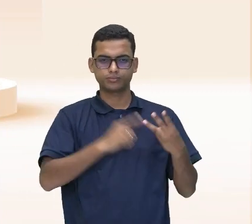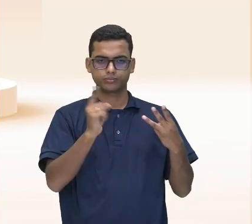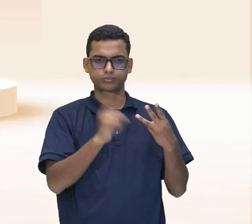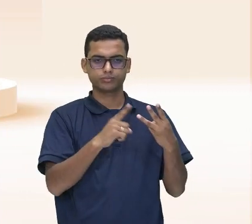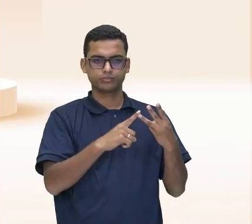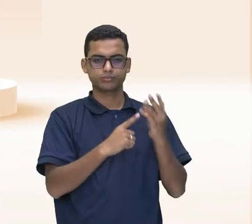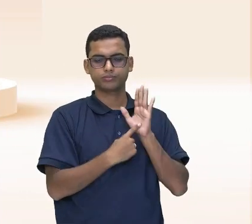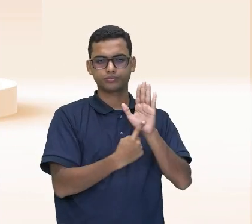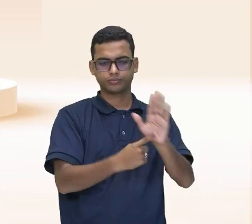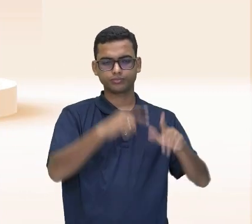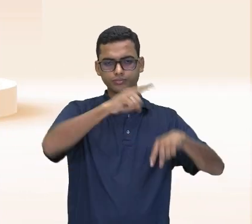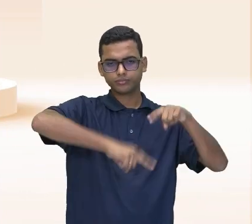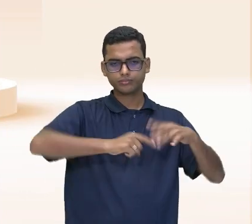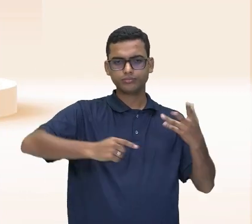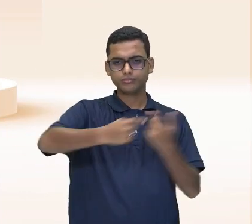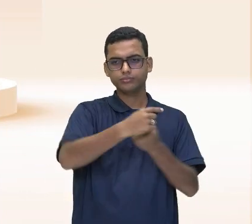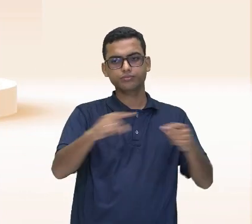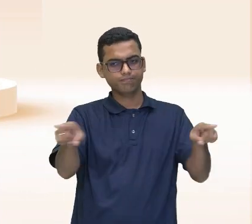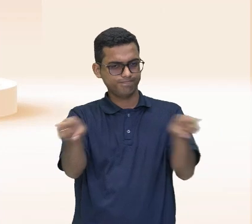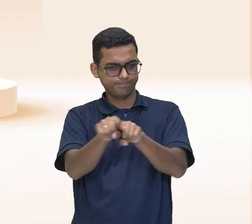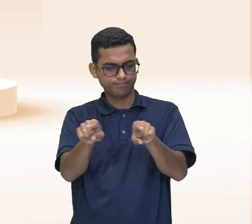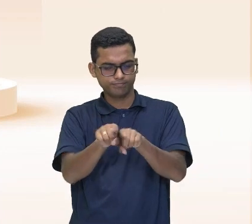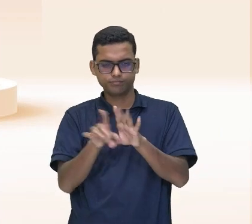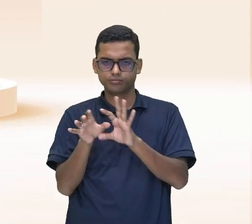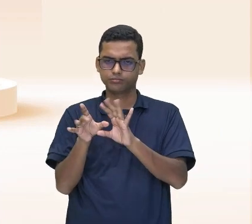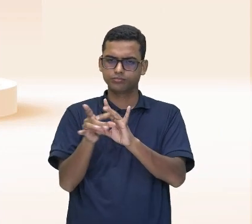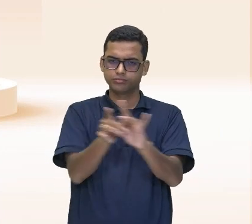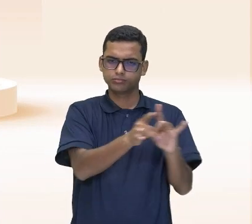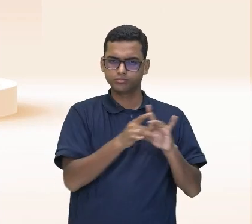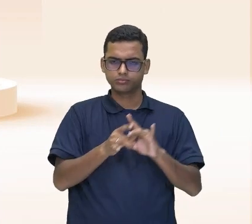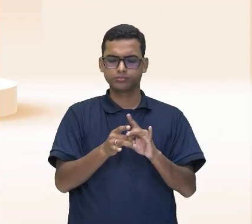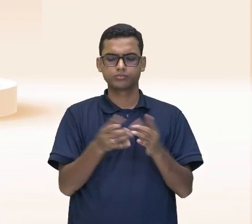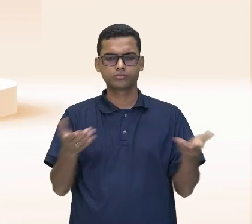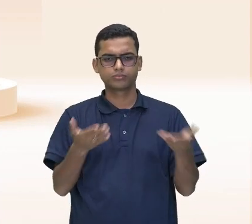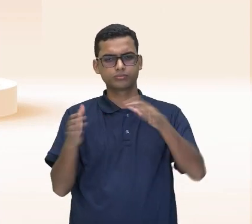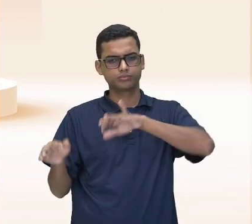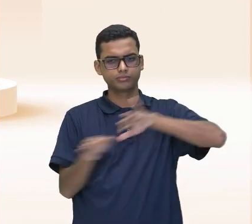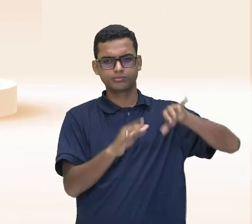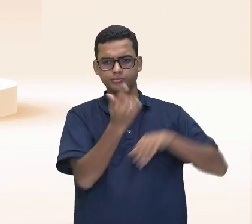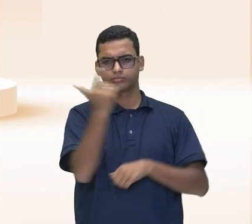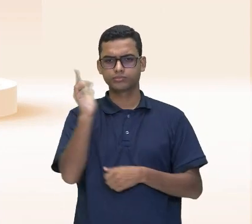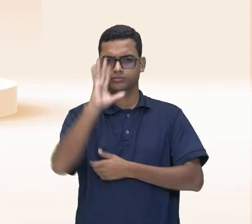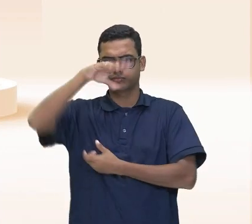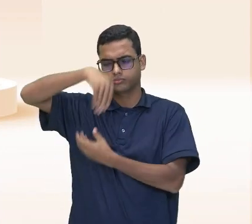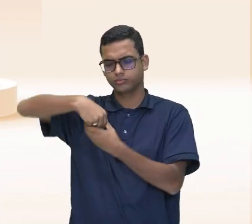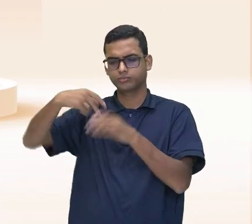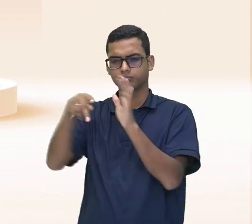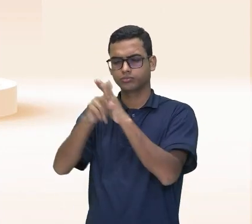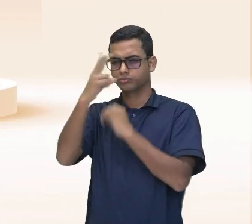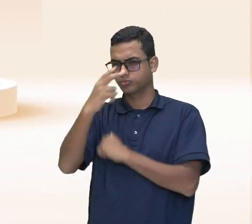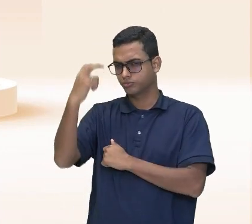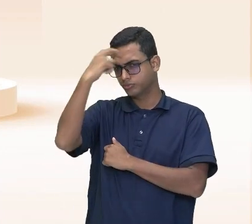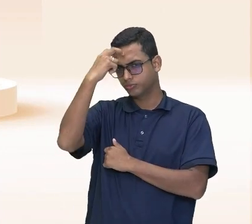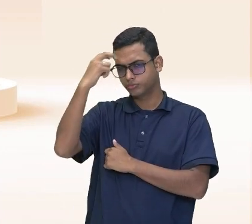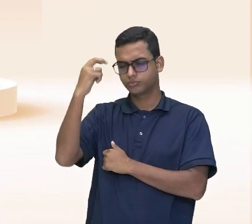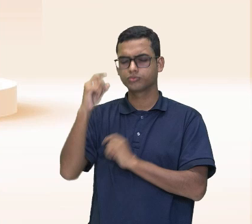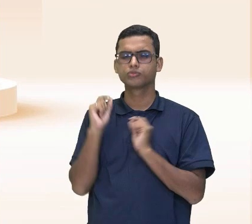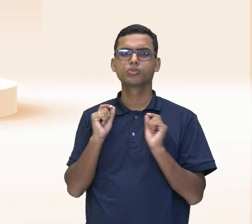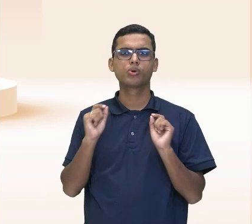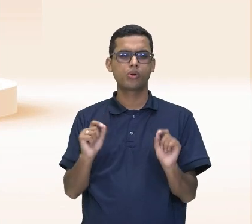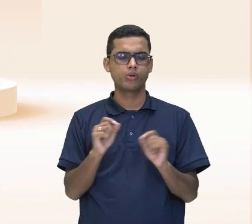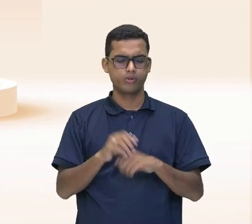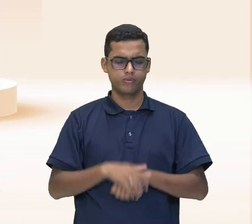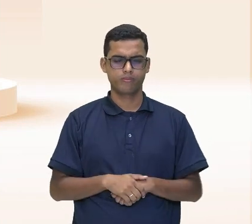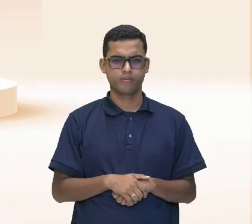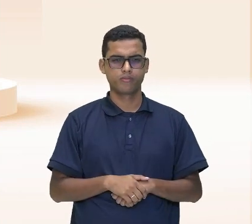também. Então esse é um ponto importante. Outro ponto importante também da cultura amazônica é o relativismo